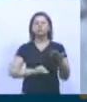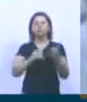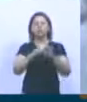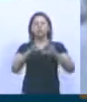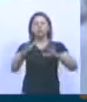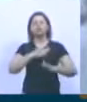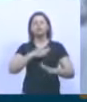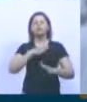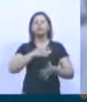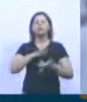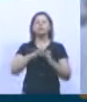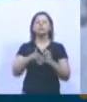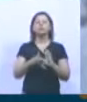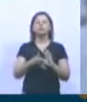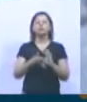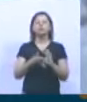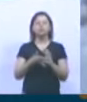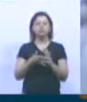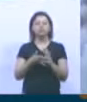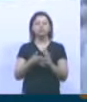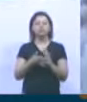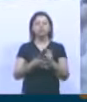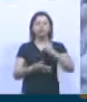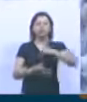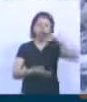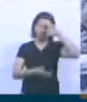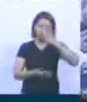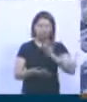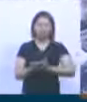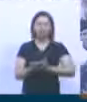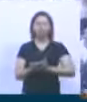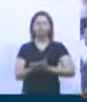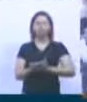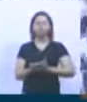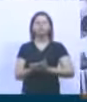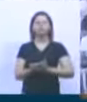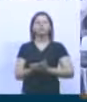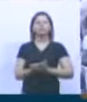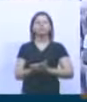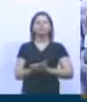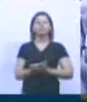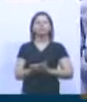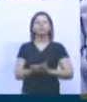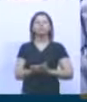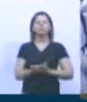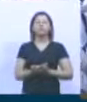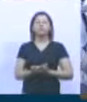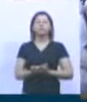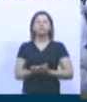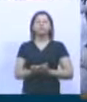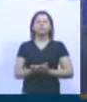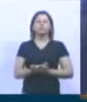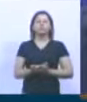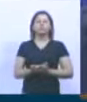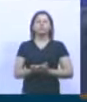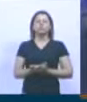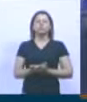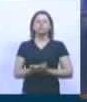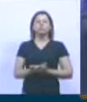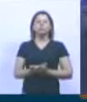Liberta-me, Senhor. Liberta-me, Senhor. Eu creio. Eu creio. Diga também no fundo do coração: